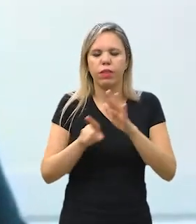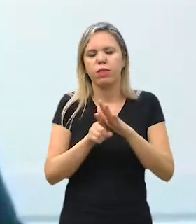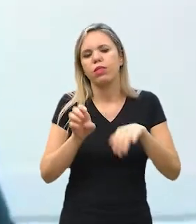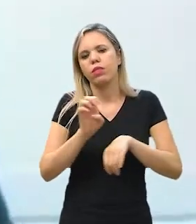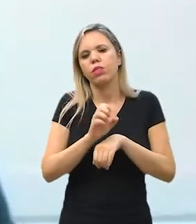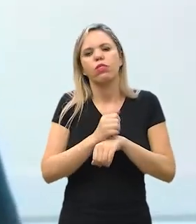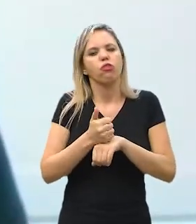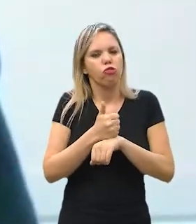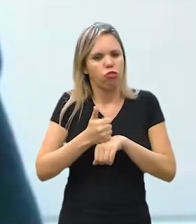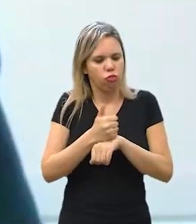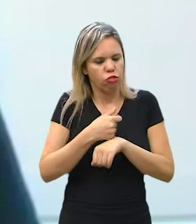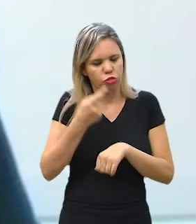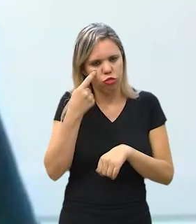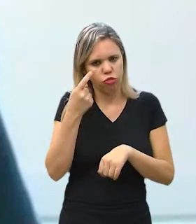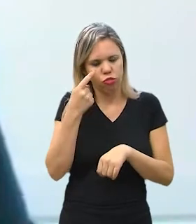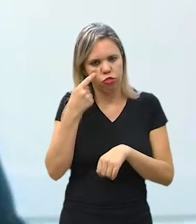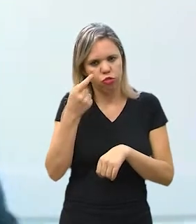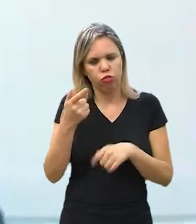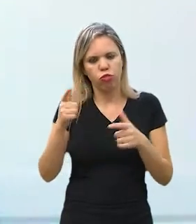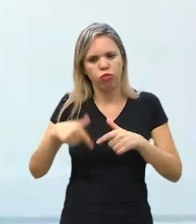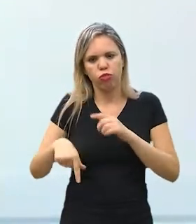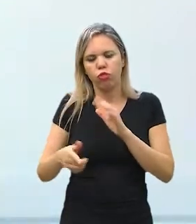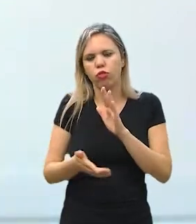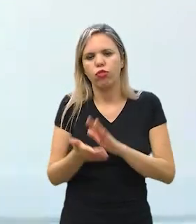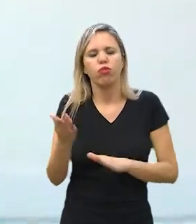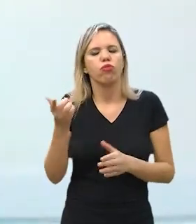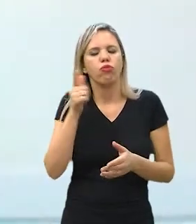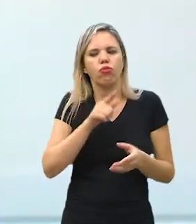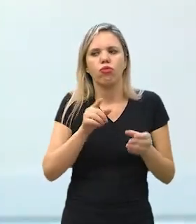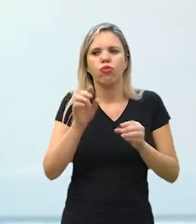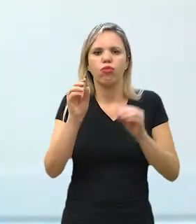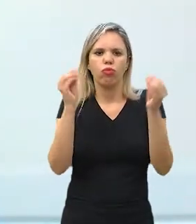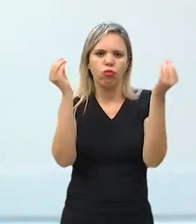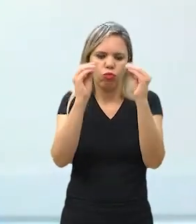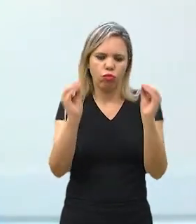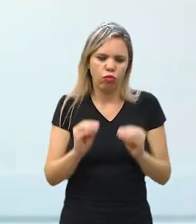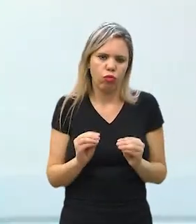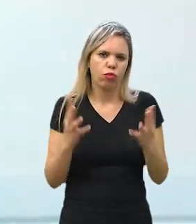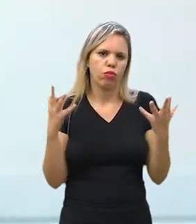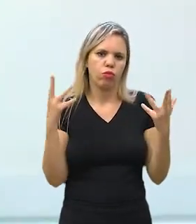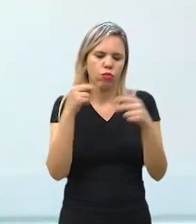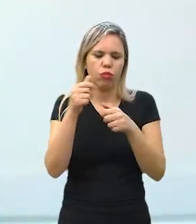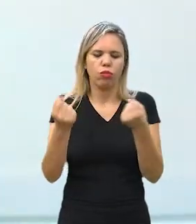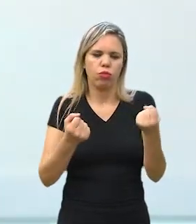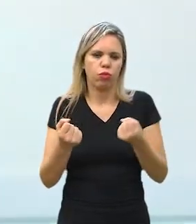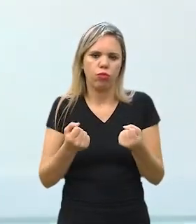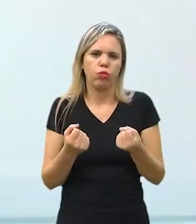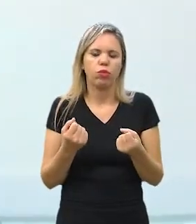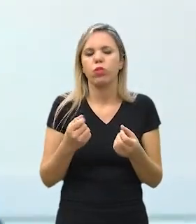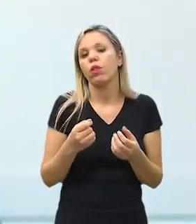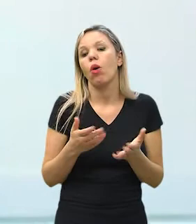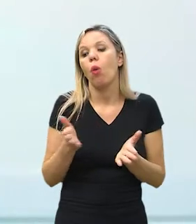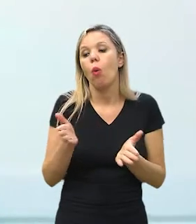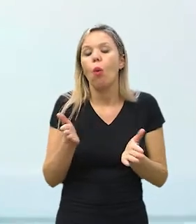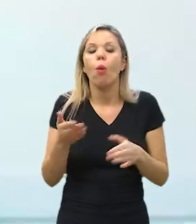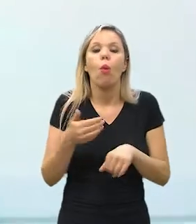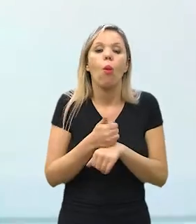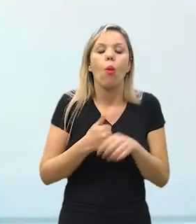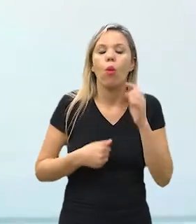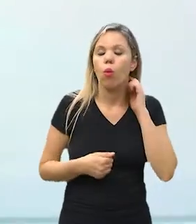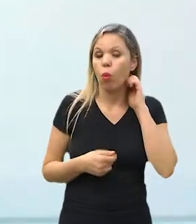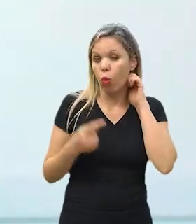equipe de network. E desse teste, eu vi para onde que eu ia na estética. Se eu ia mais por esse viés, para o